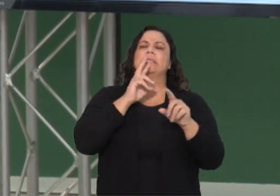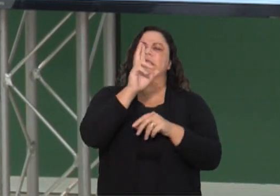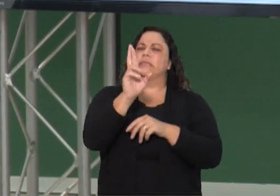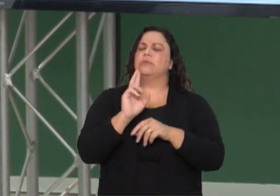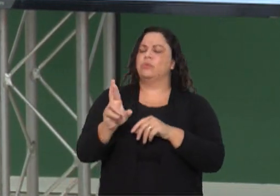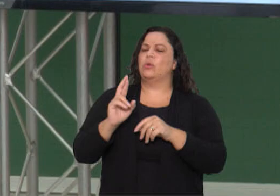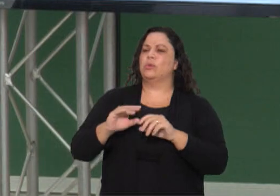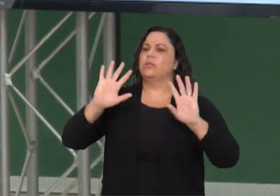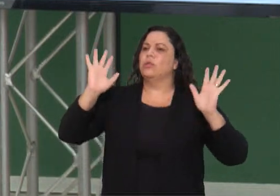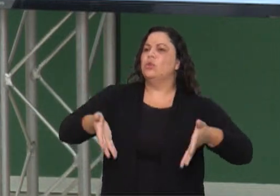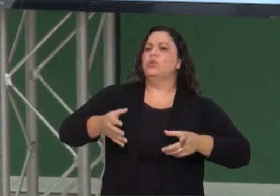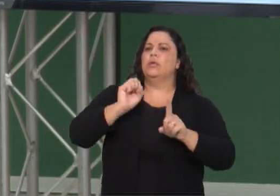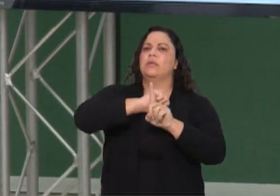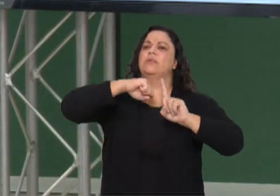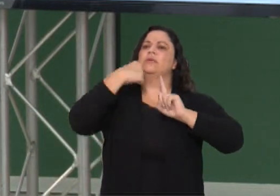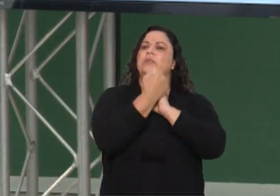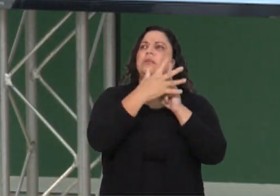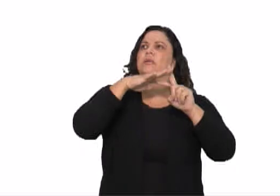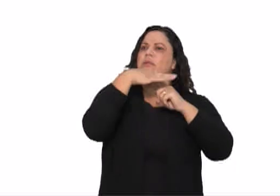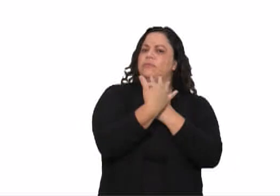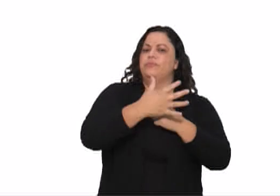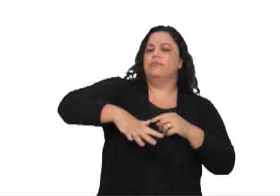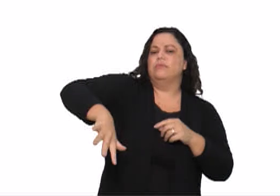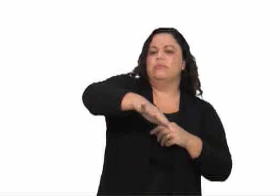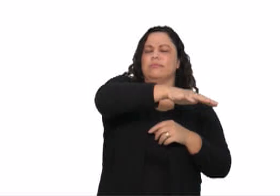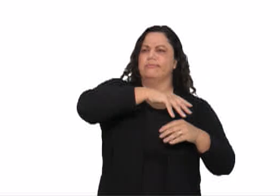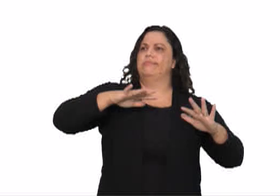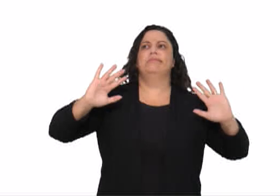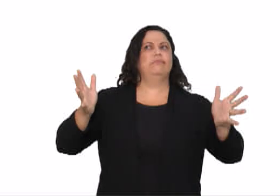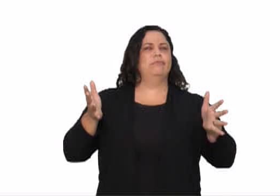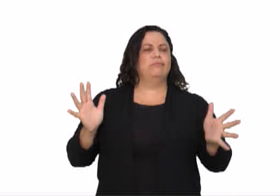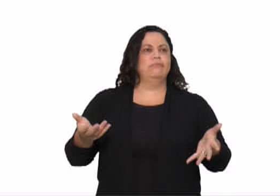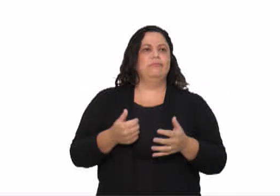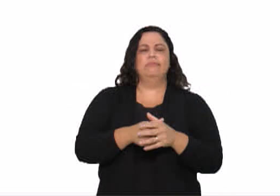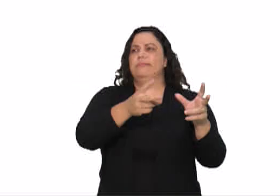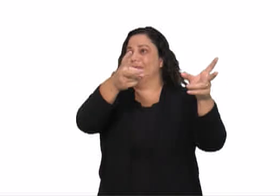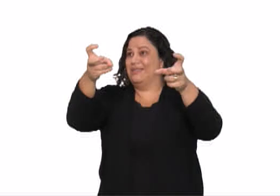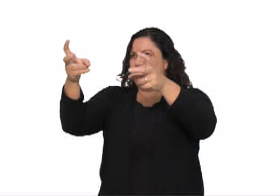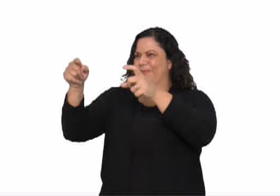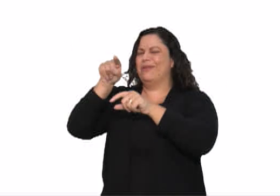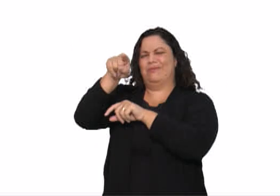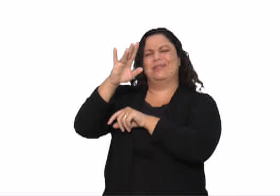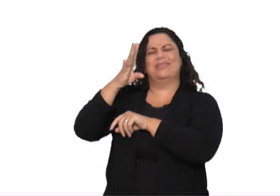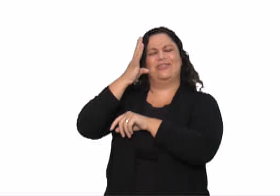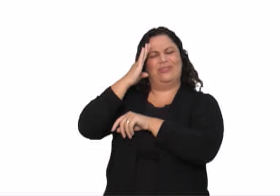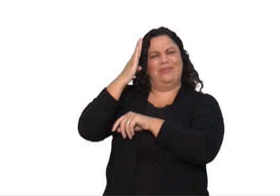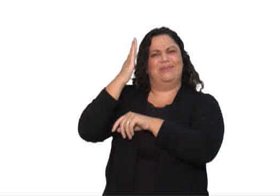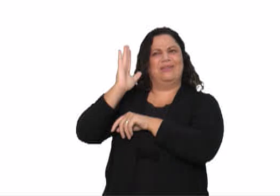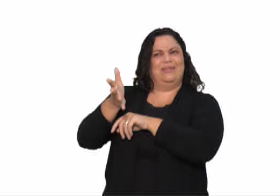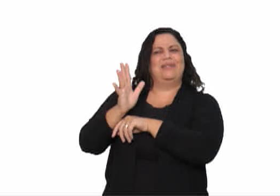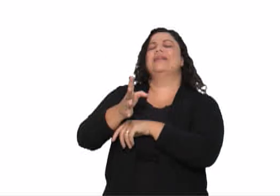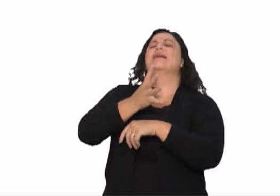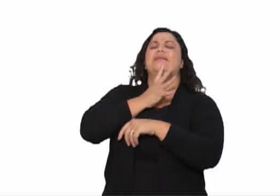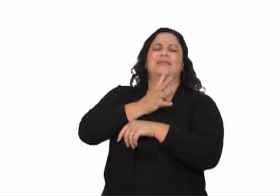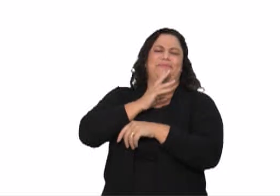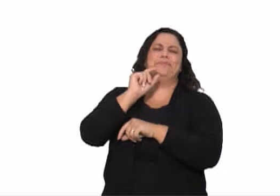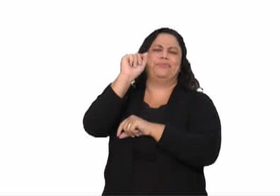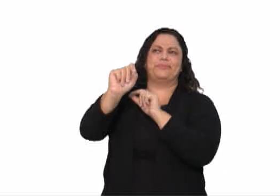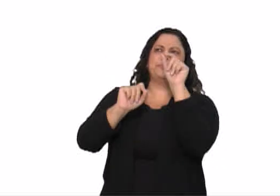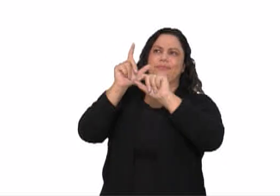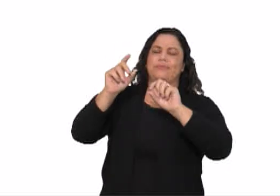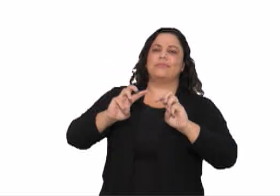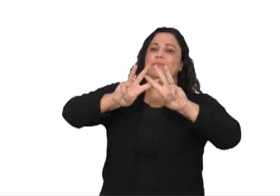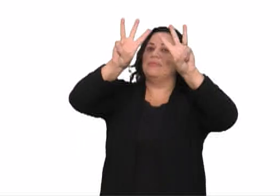nossa sociedade também. Observe essa imagem. Quem já conseguiu reconhecer? É a fachada do prédio histórico